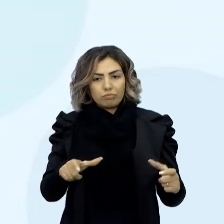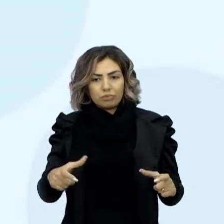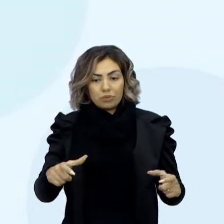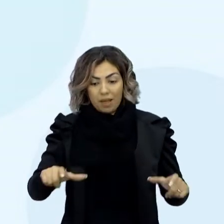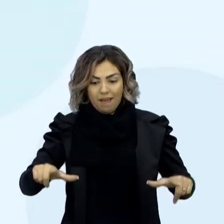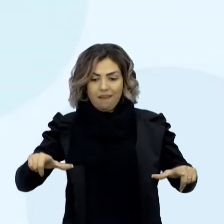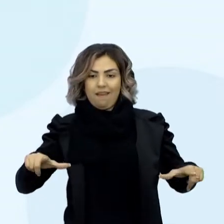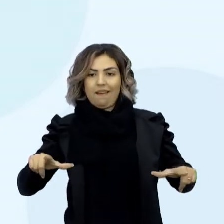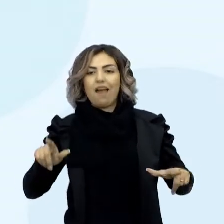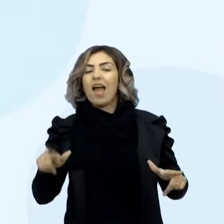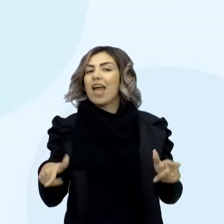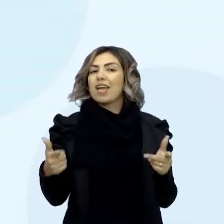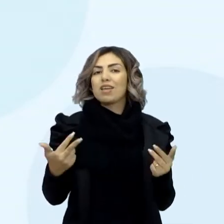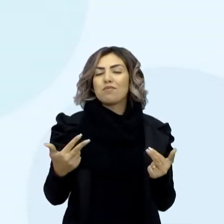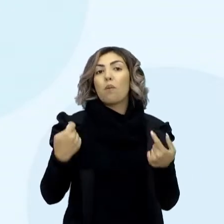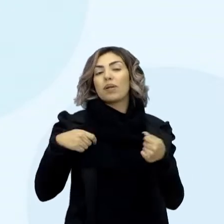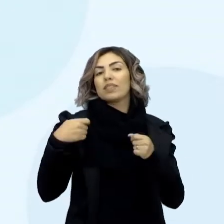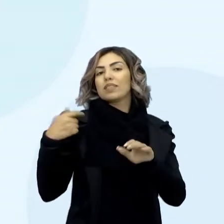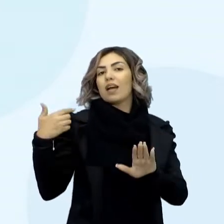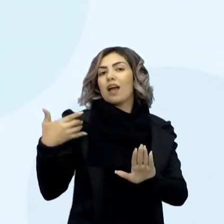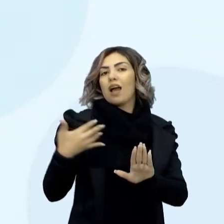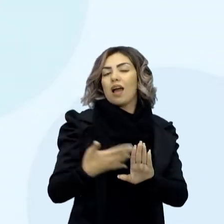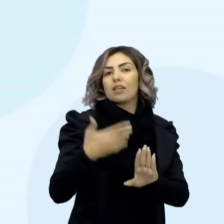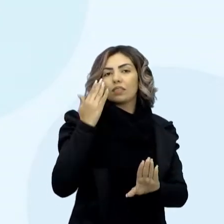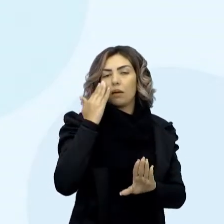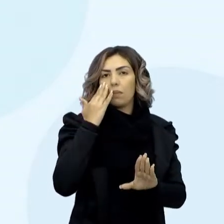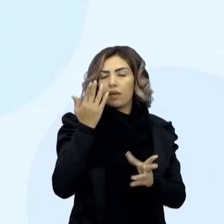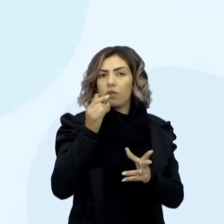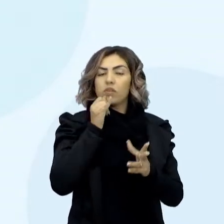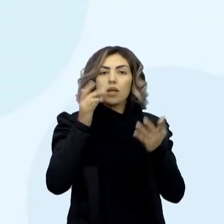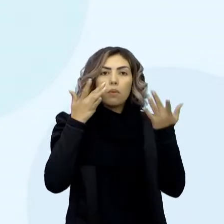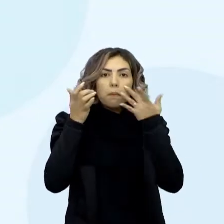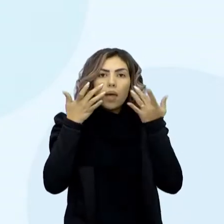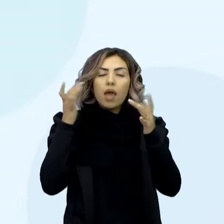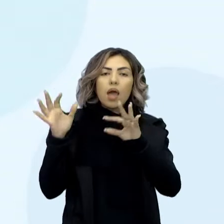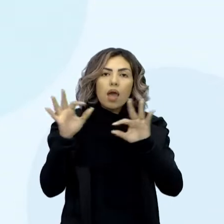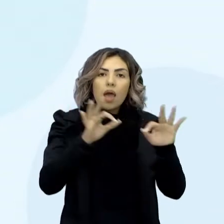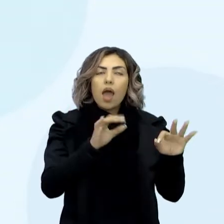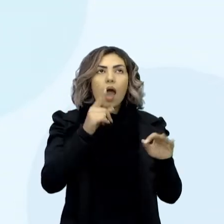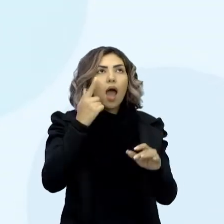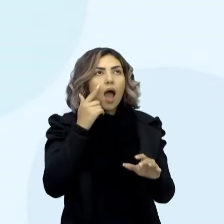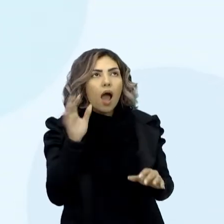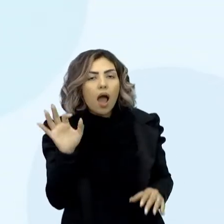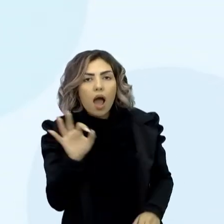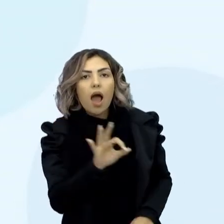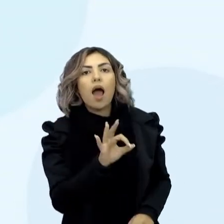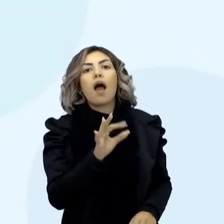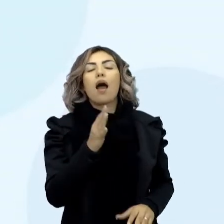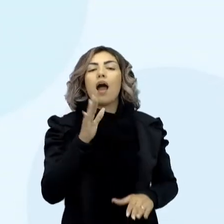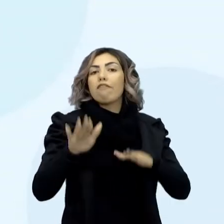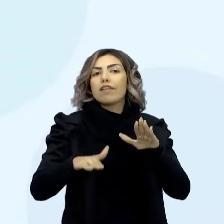ideia foi ótima, de assistir peças publicitárias para ver que tem uns que são...